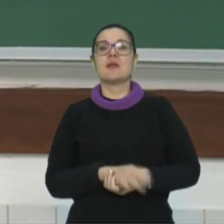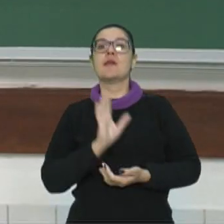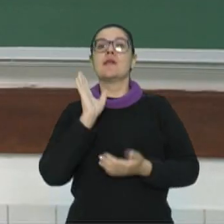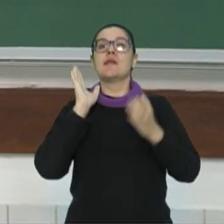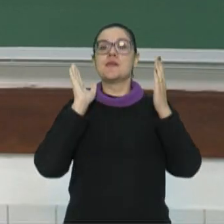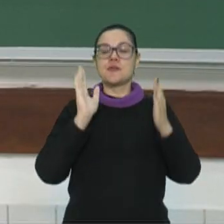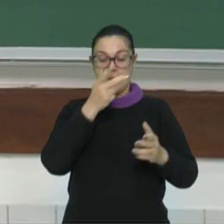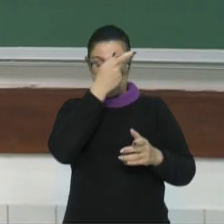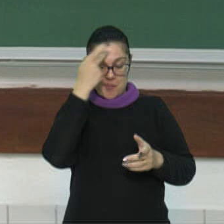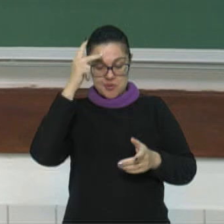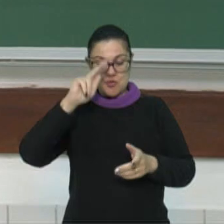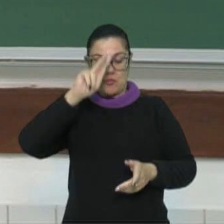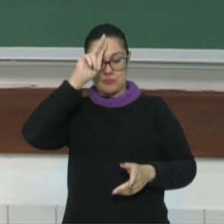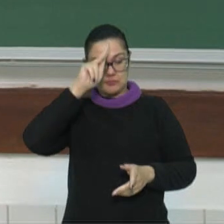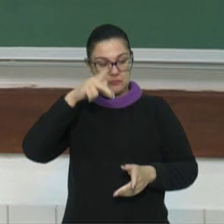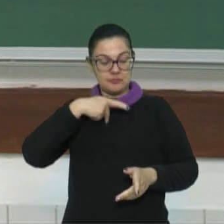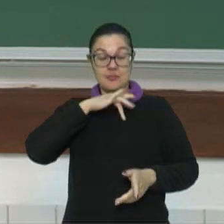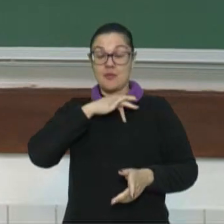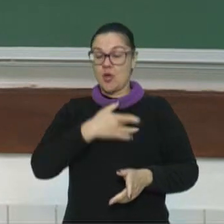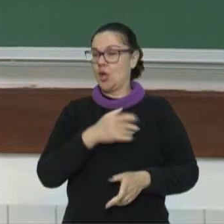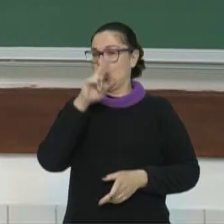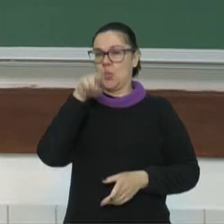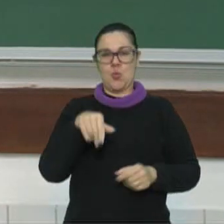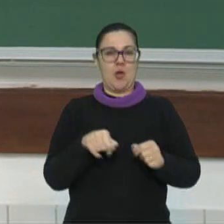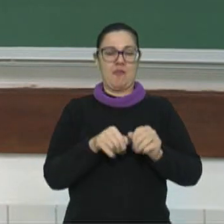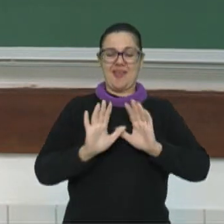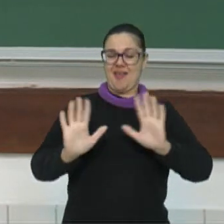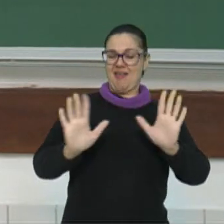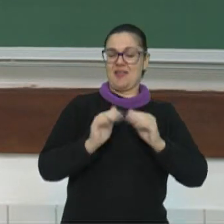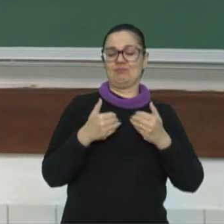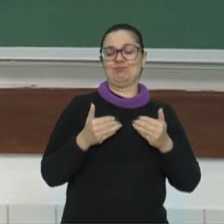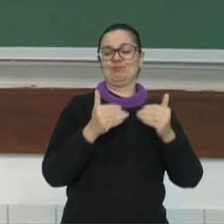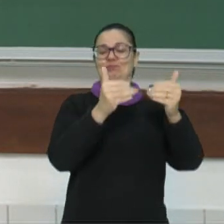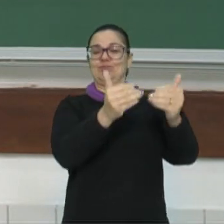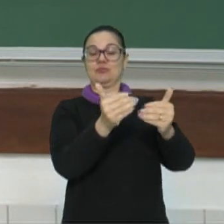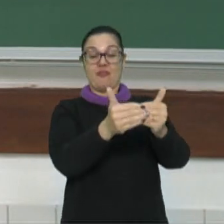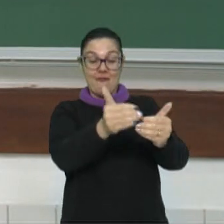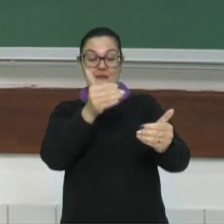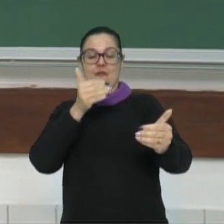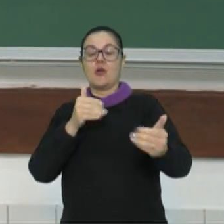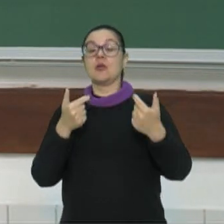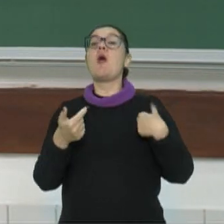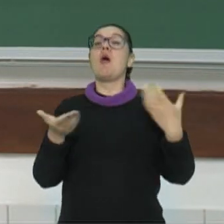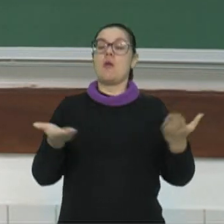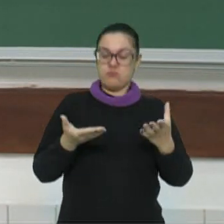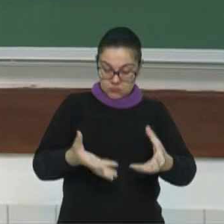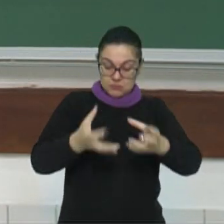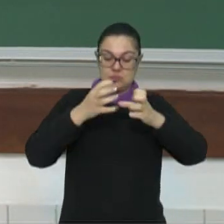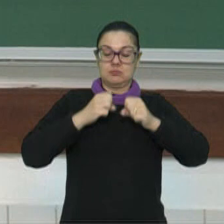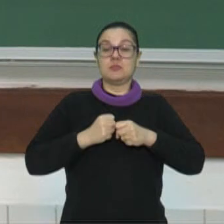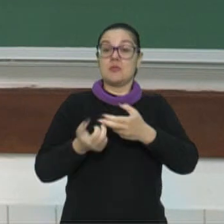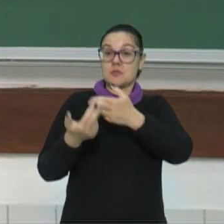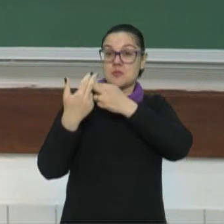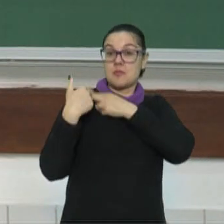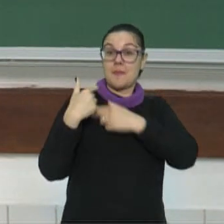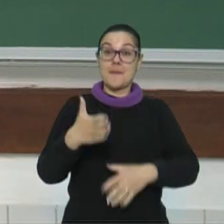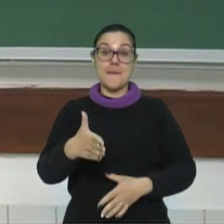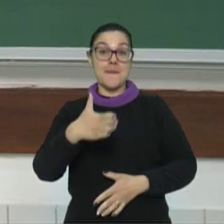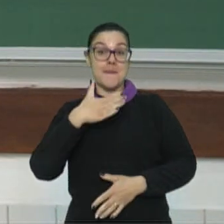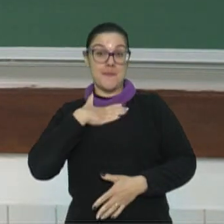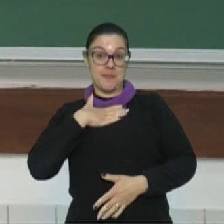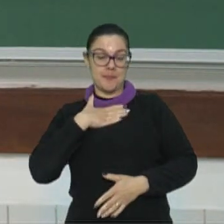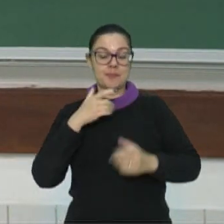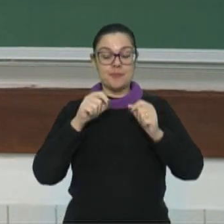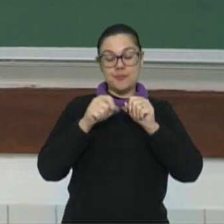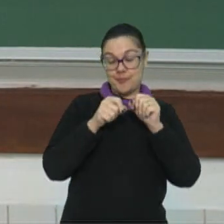viu que o vitimista normalmente não faz isso. Para a gente deixar de ser vitimista, a gente tem que se responsabilizar, né? Por aquilo